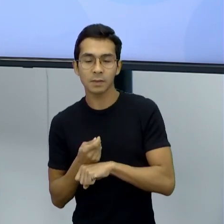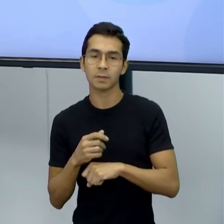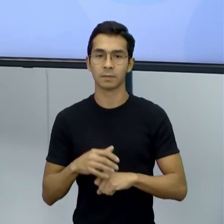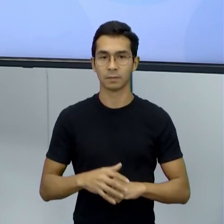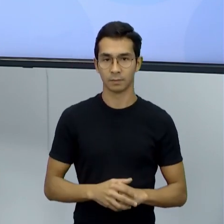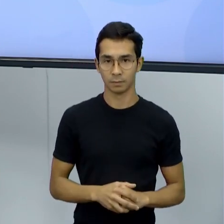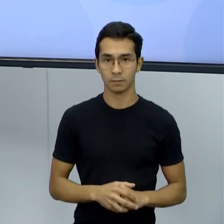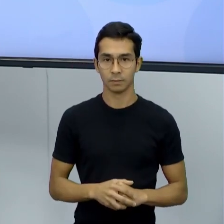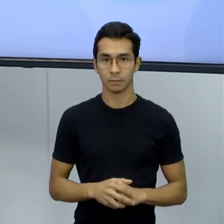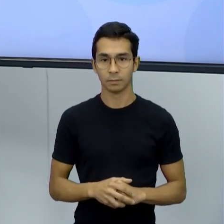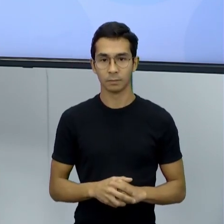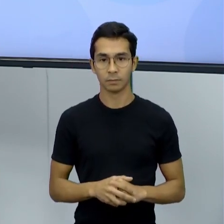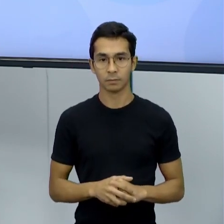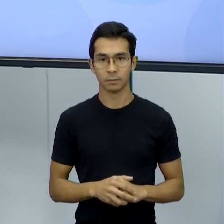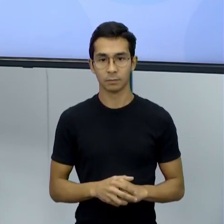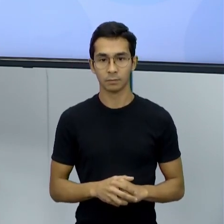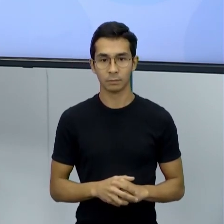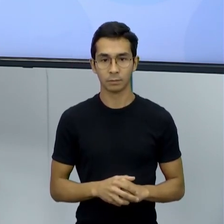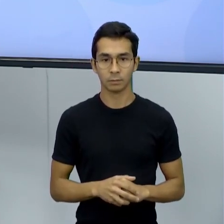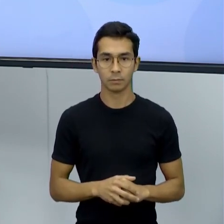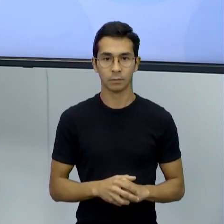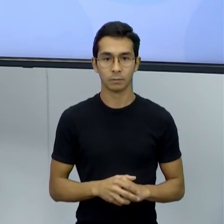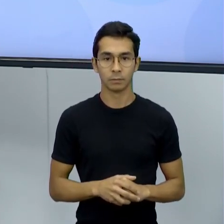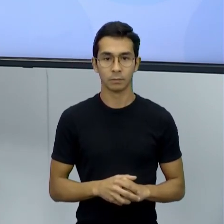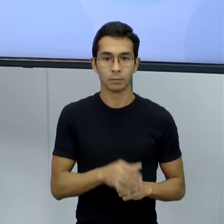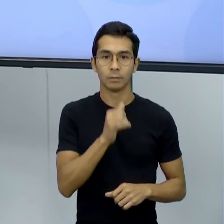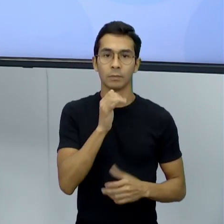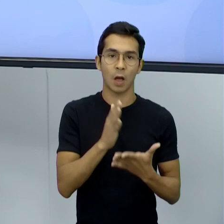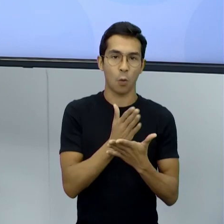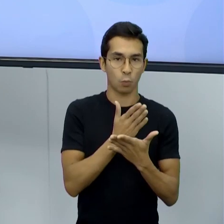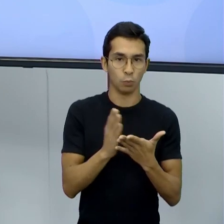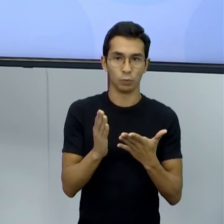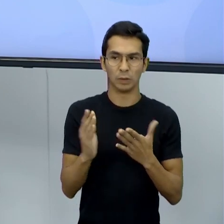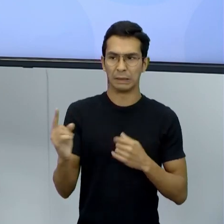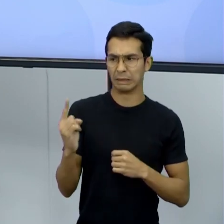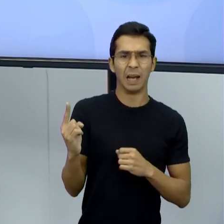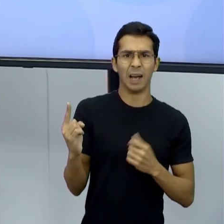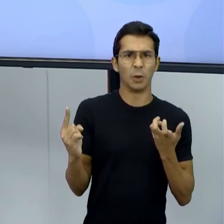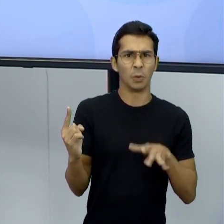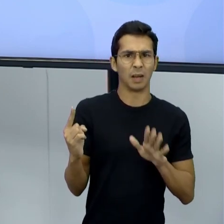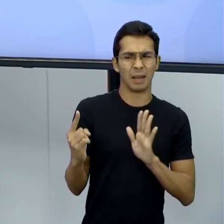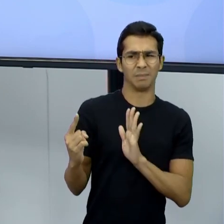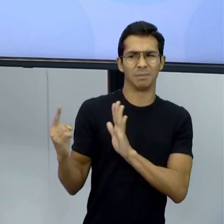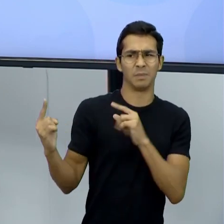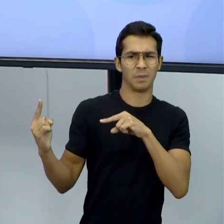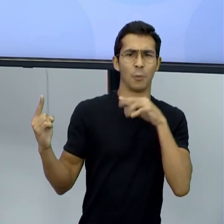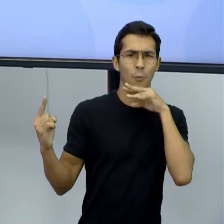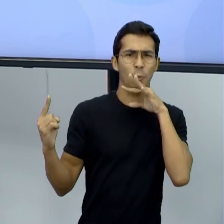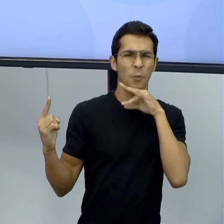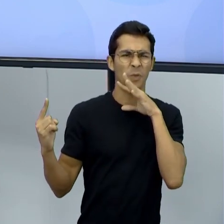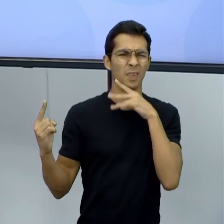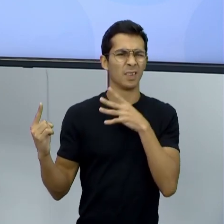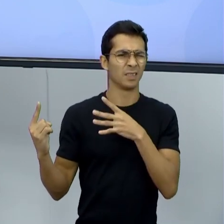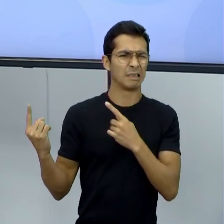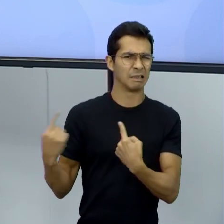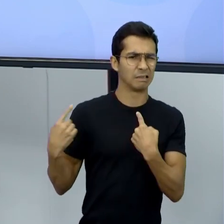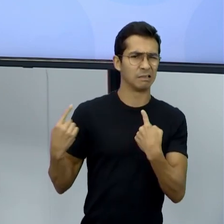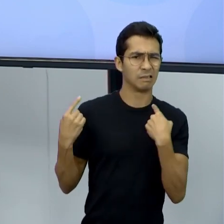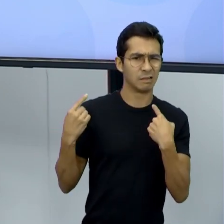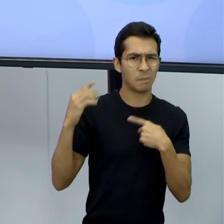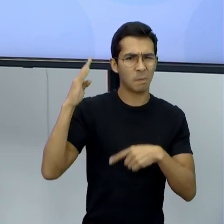que tem gente que eu e ninguém quer por perto, porque são pessoas ruins, a gente não gosta de pessoas que nos fazem mal. Só que é muito